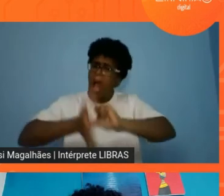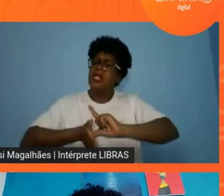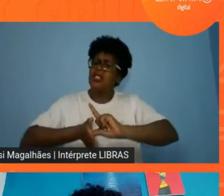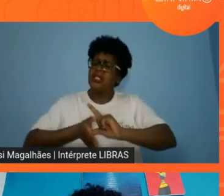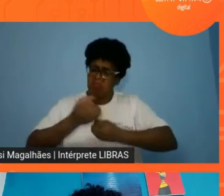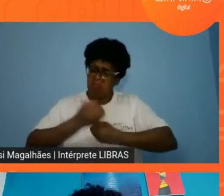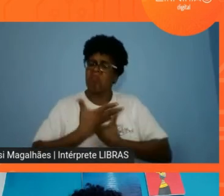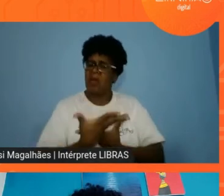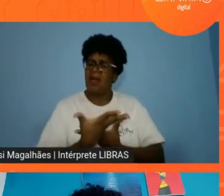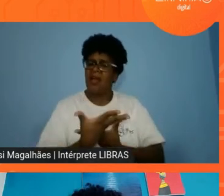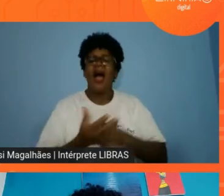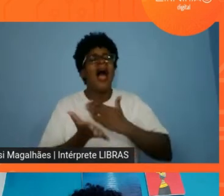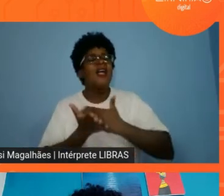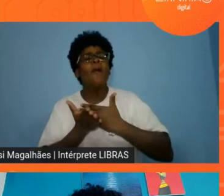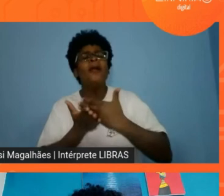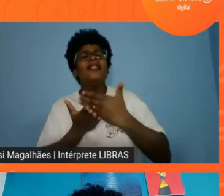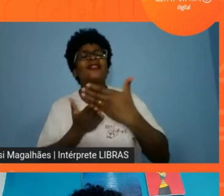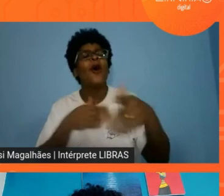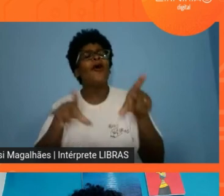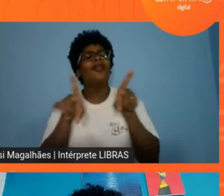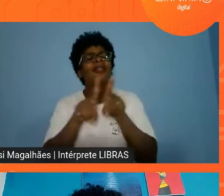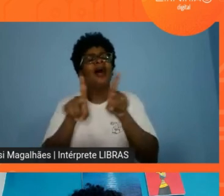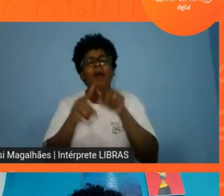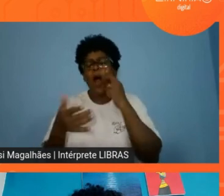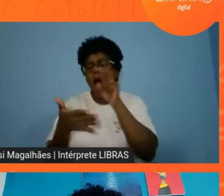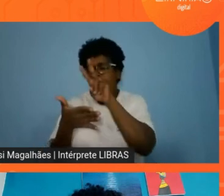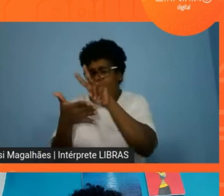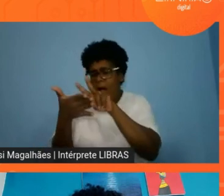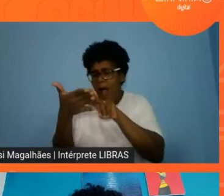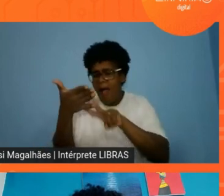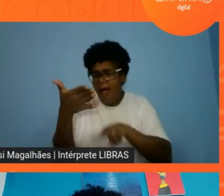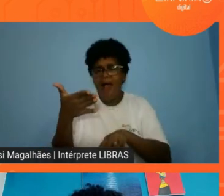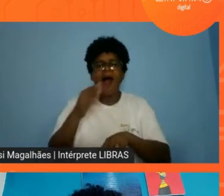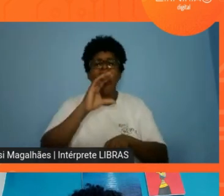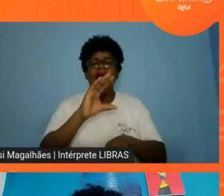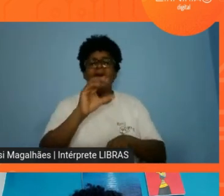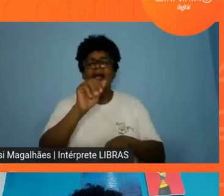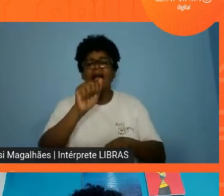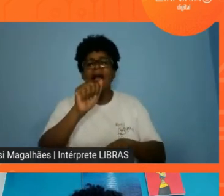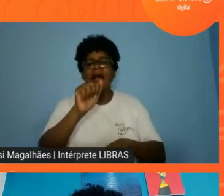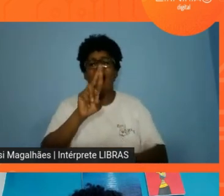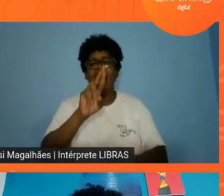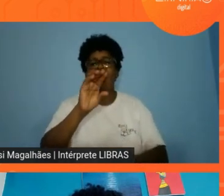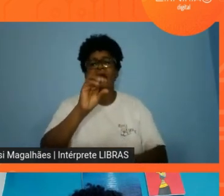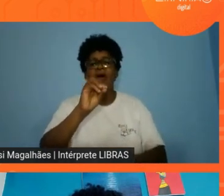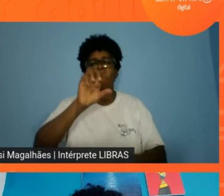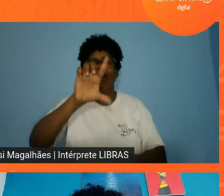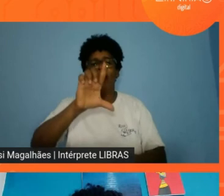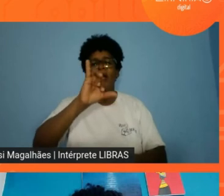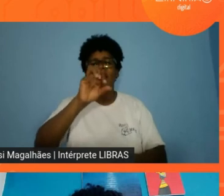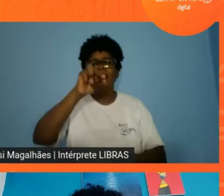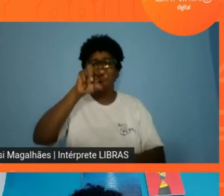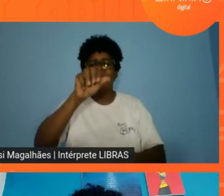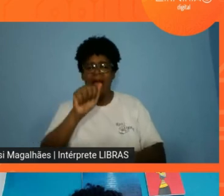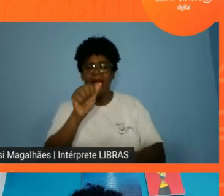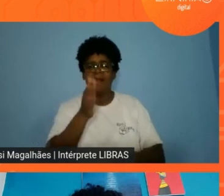E daí eu comecei também a ler Carolina Maria de Jesus, que é uma poeta incrível, que é uma poeta